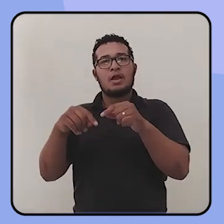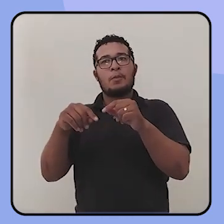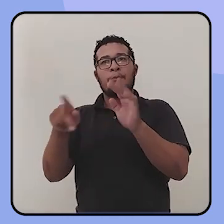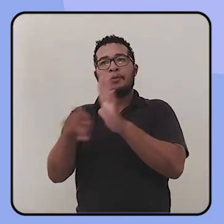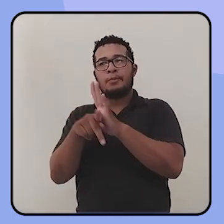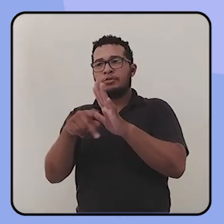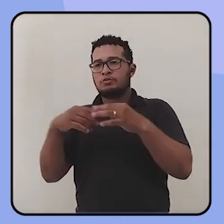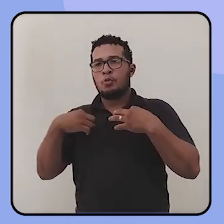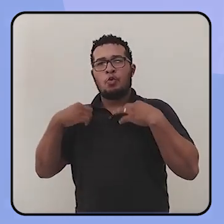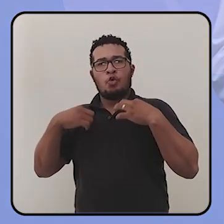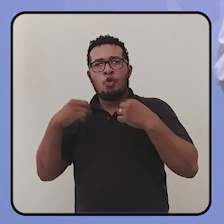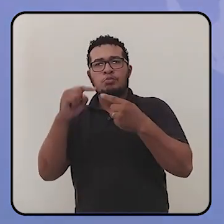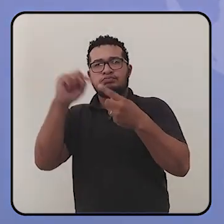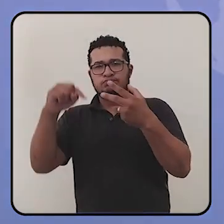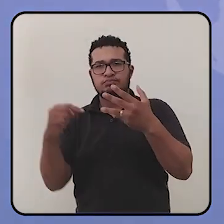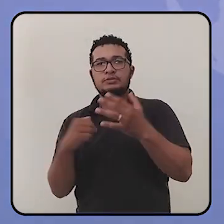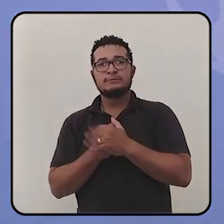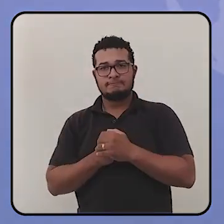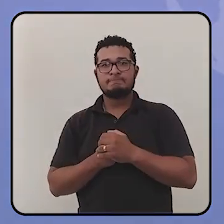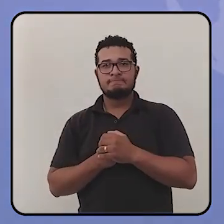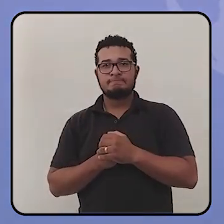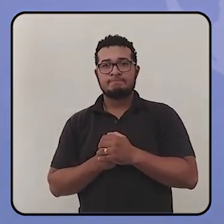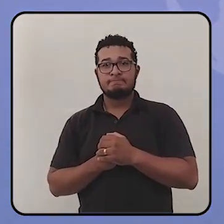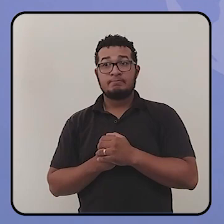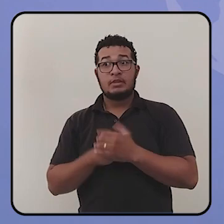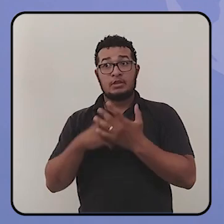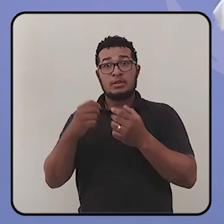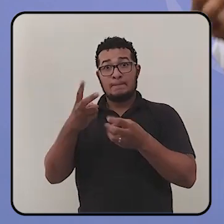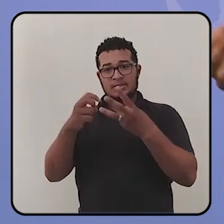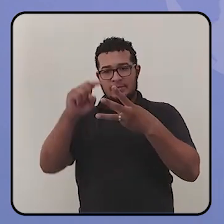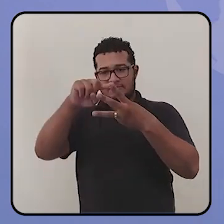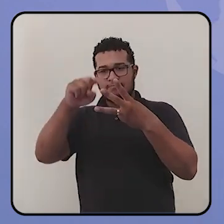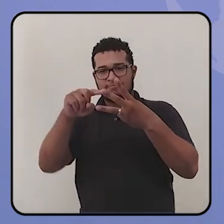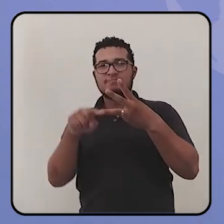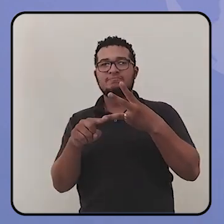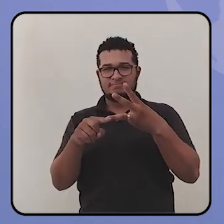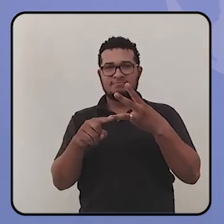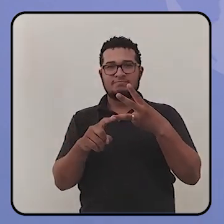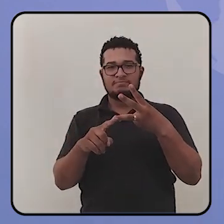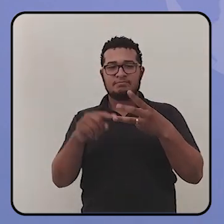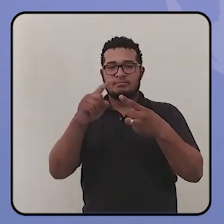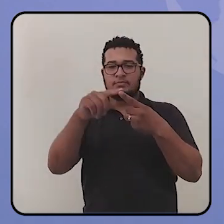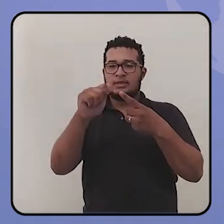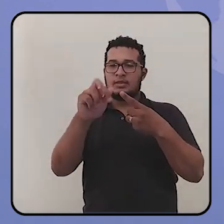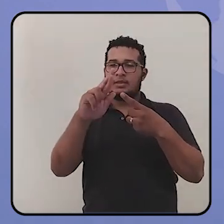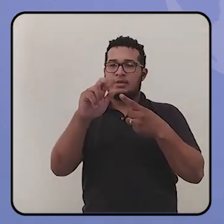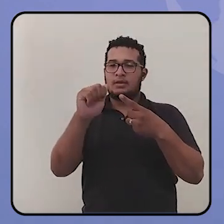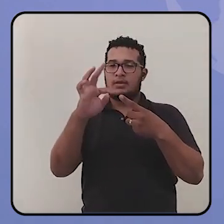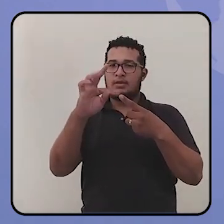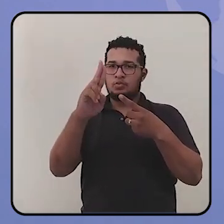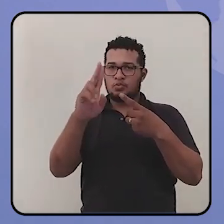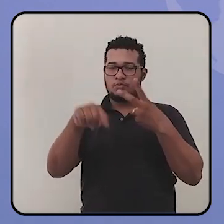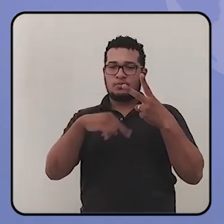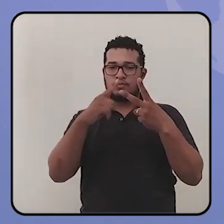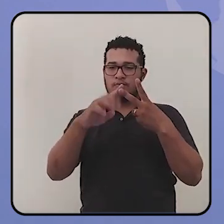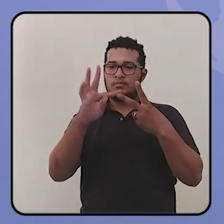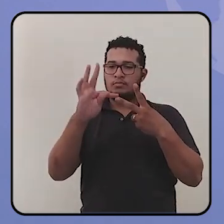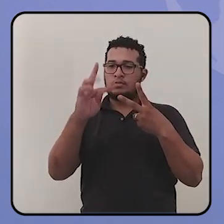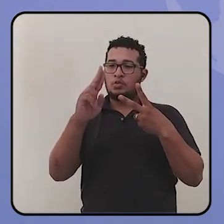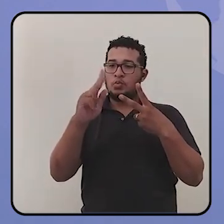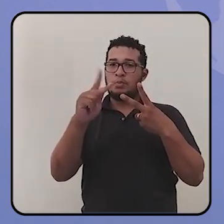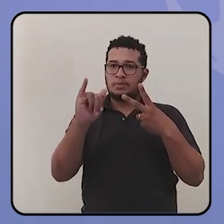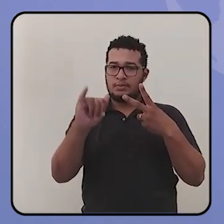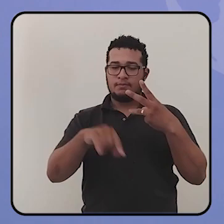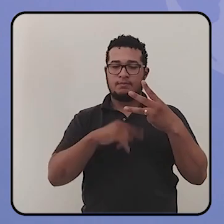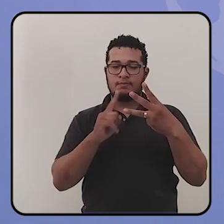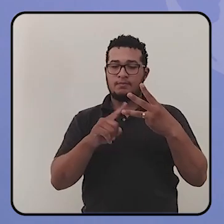têxtil e vegetal. Então, podemos verificar que essas três tradições que nós vimos agora, Aratu, Tupi-Guarani